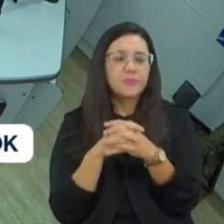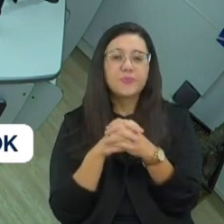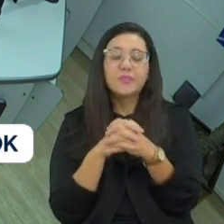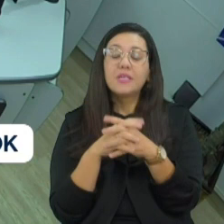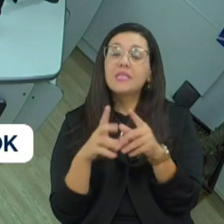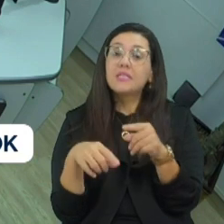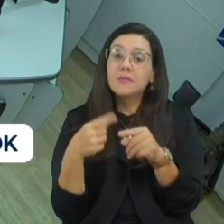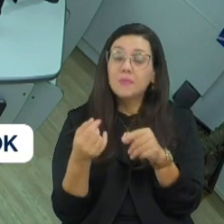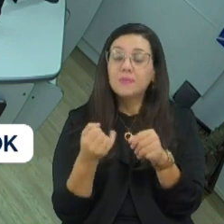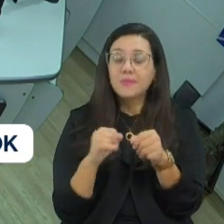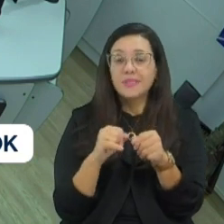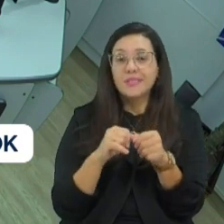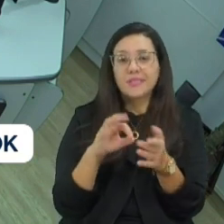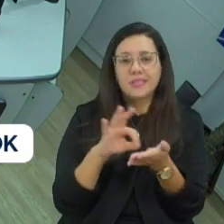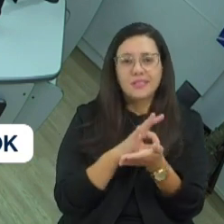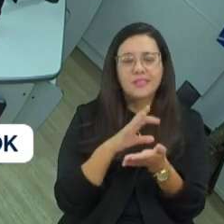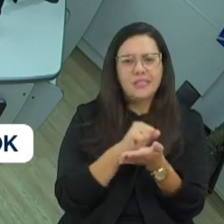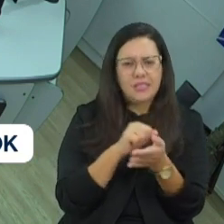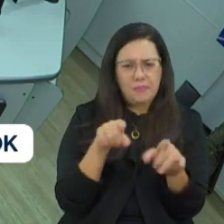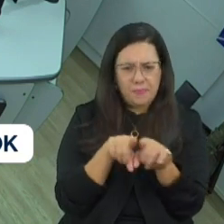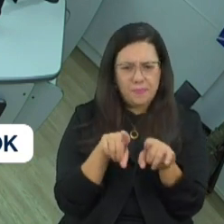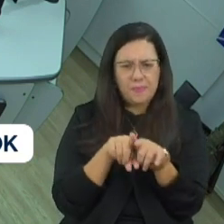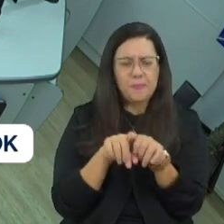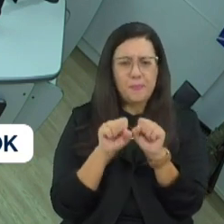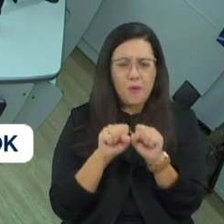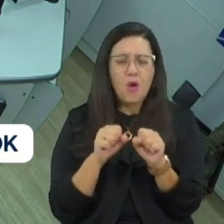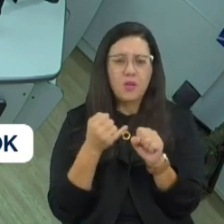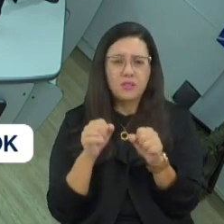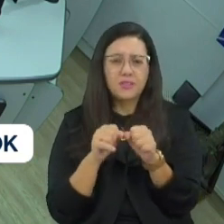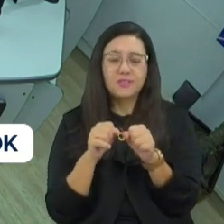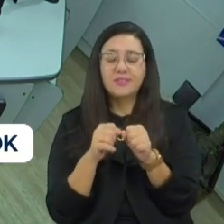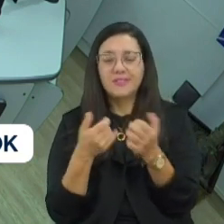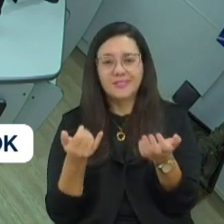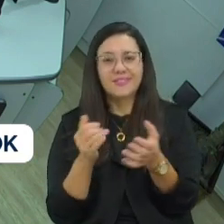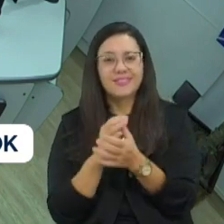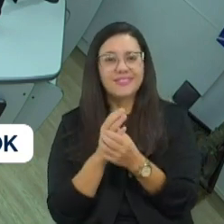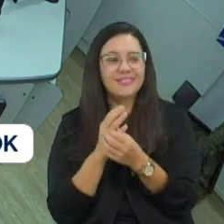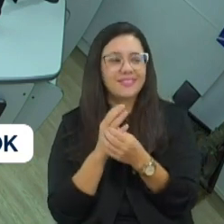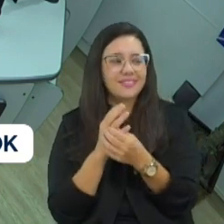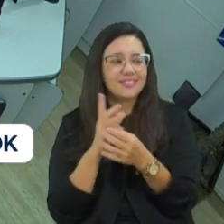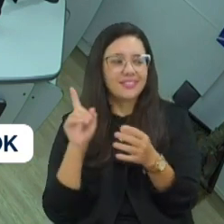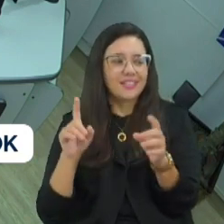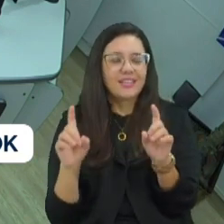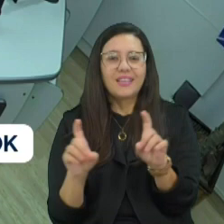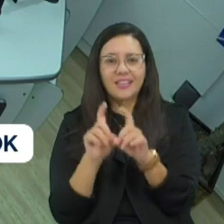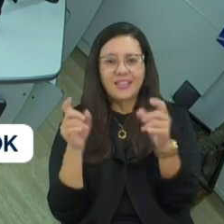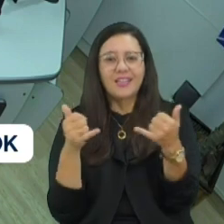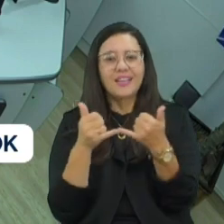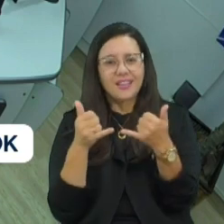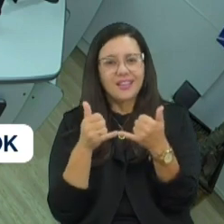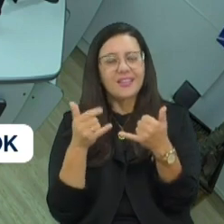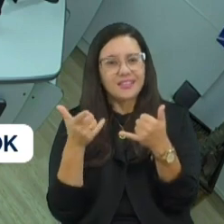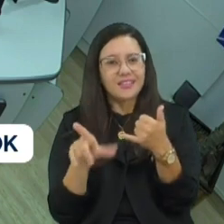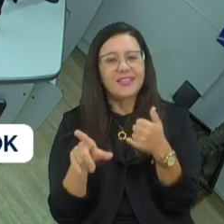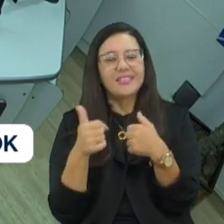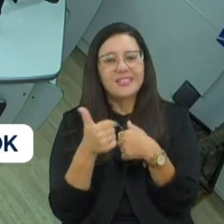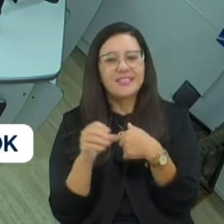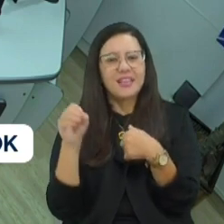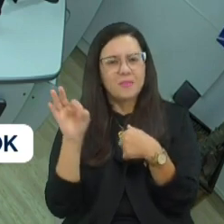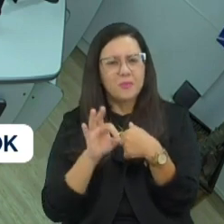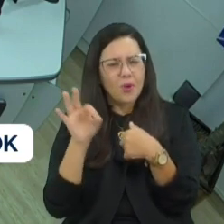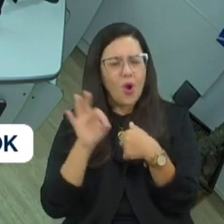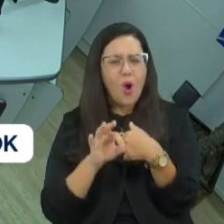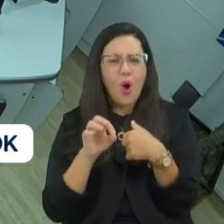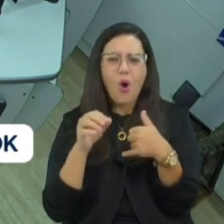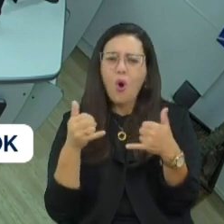Sobre as inscrições, também podem ser feitas, ao uso da tecnologia mais uma vez, online, né? Sim, 100% online.